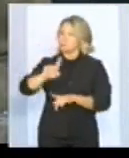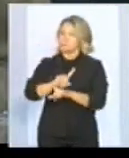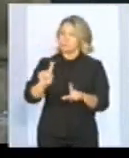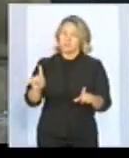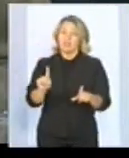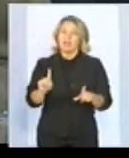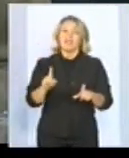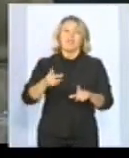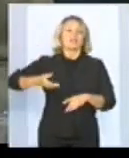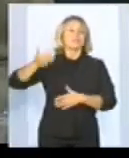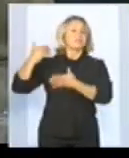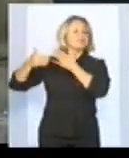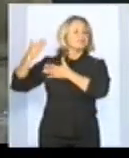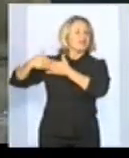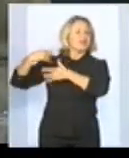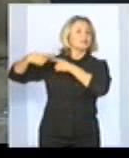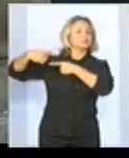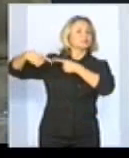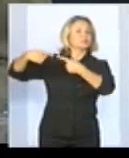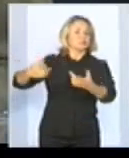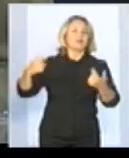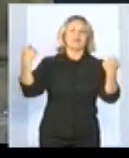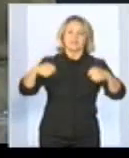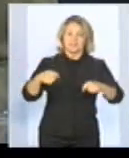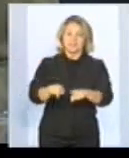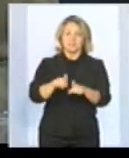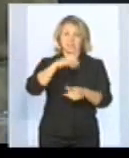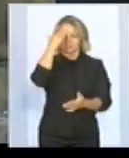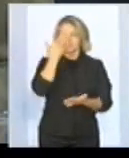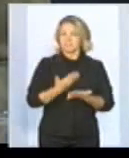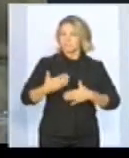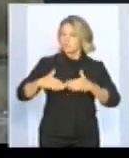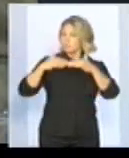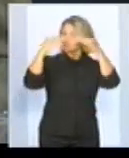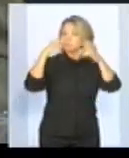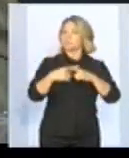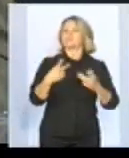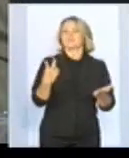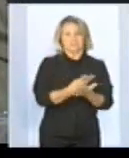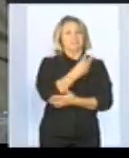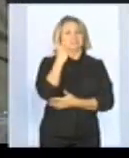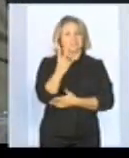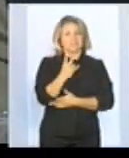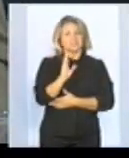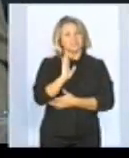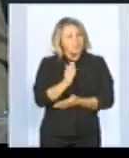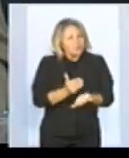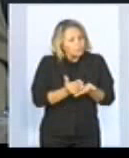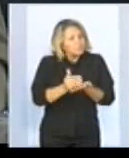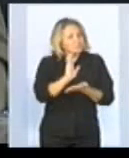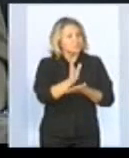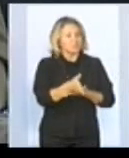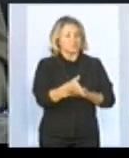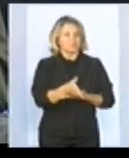algo espaçado no tempo. E é necessário acreditar nesse processo, porque ele vai acontecer, e aliás, ele já está acontecendo.